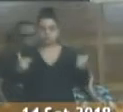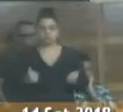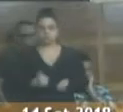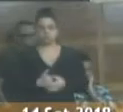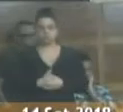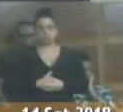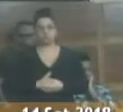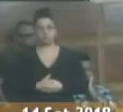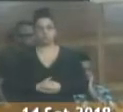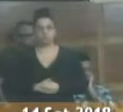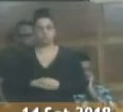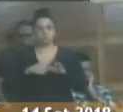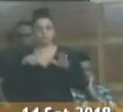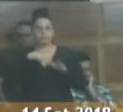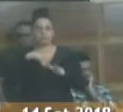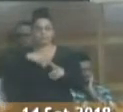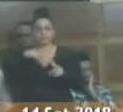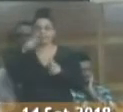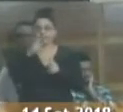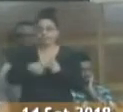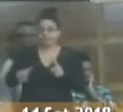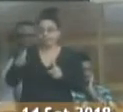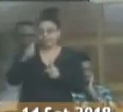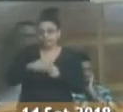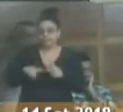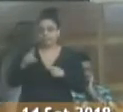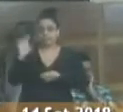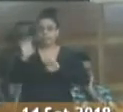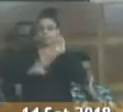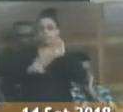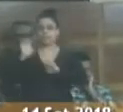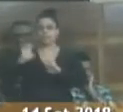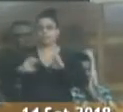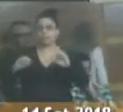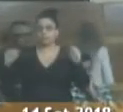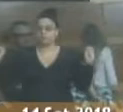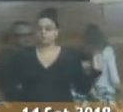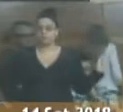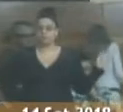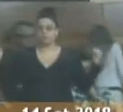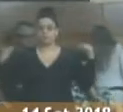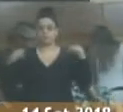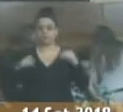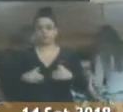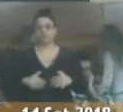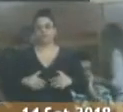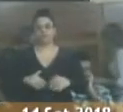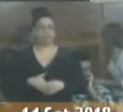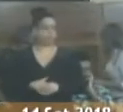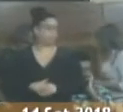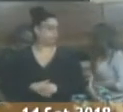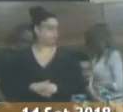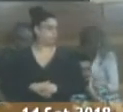mas está sendo ameaçada pelos grandes empreendimentos que chegam em nosso território.